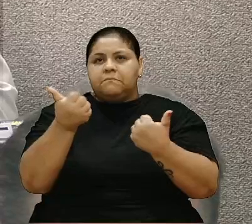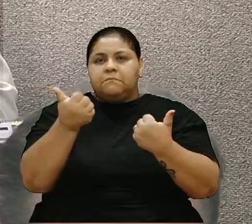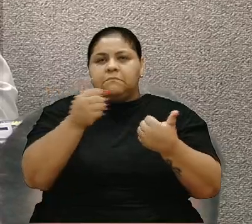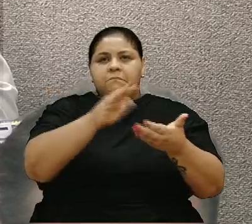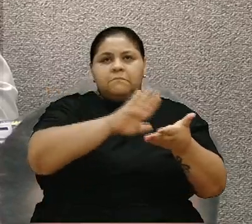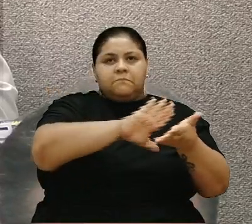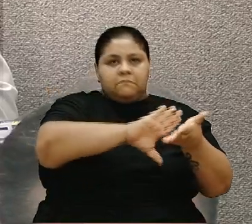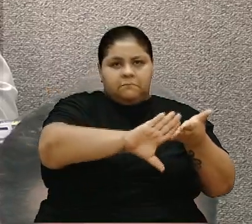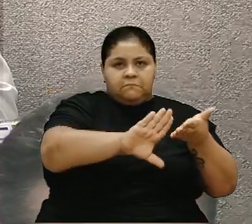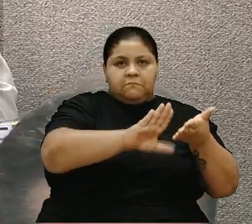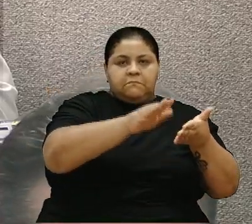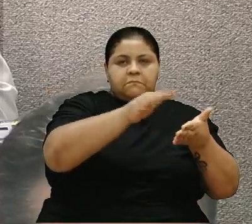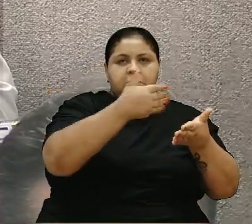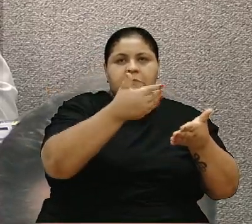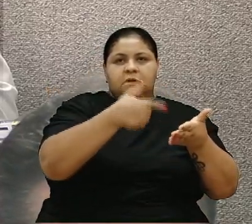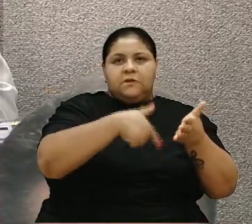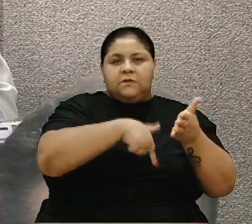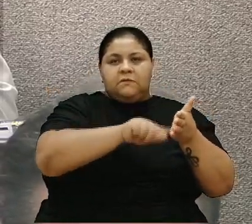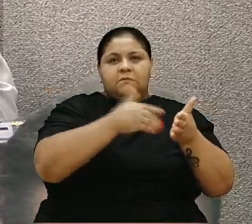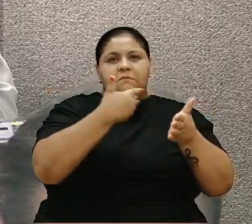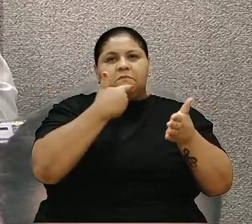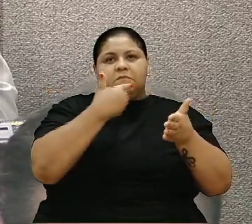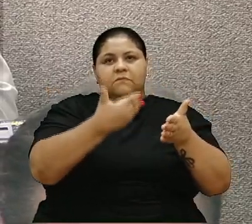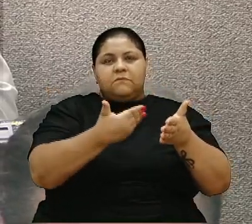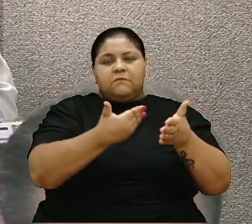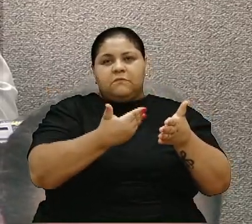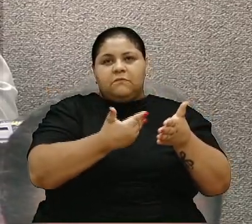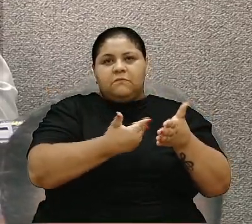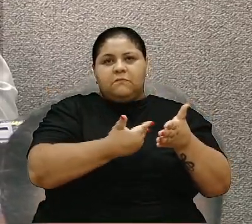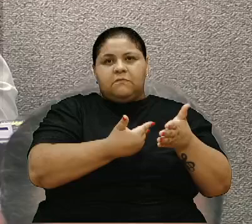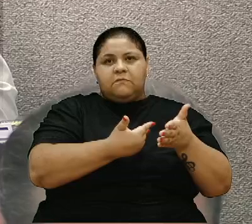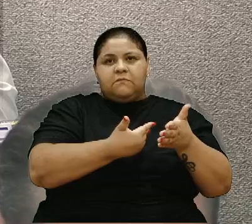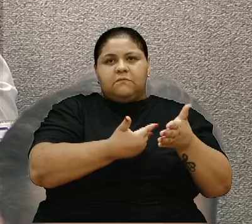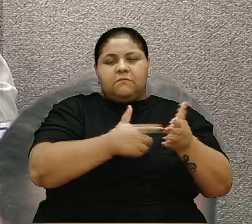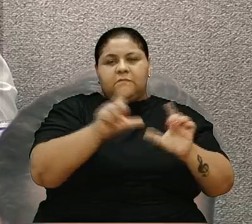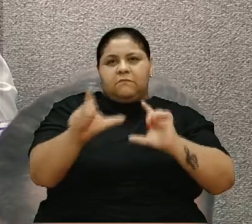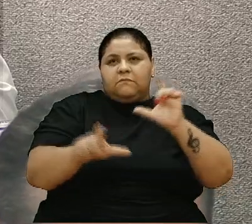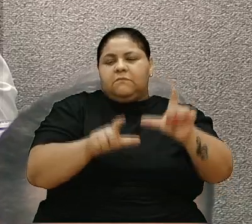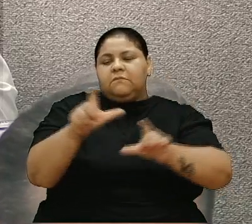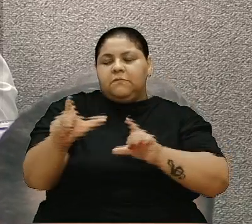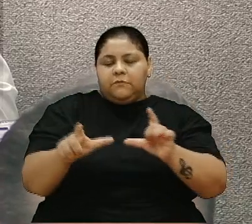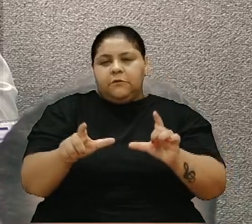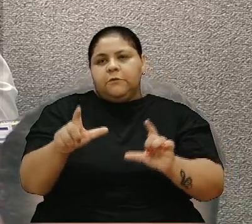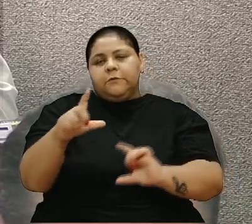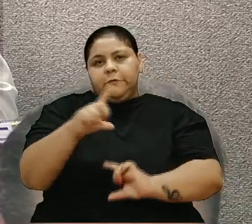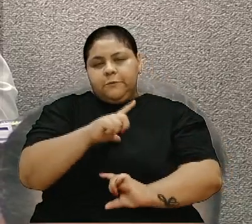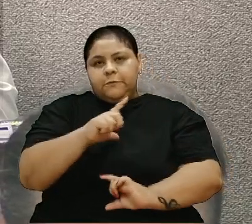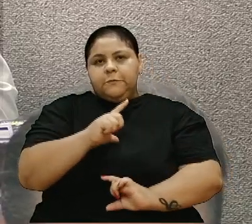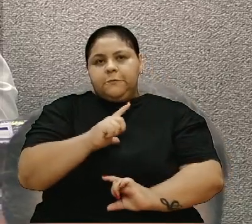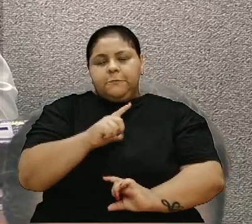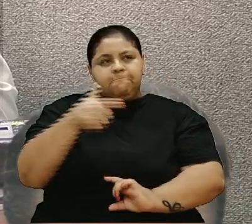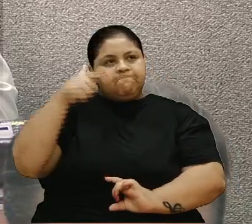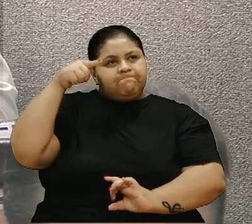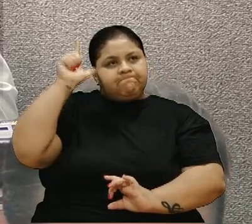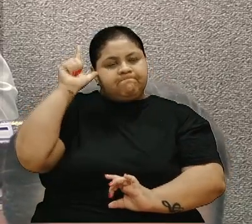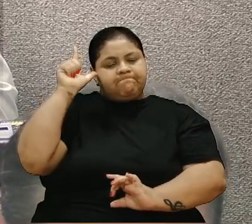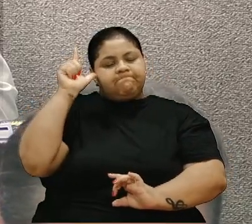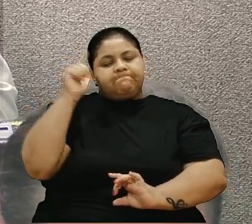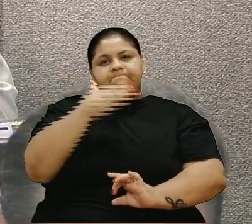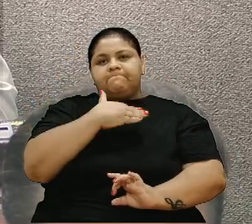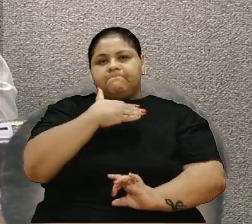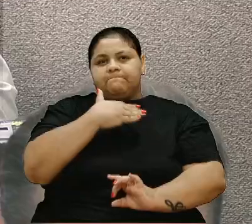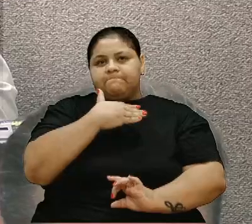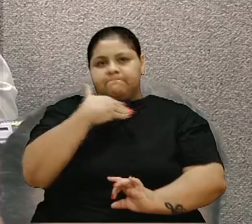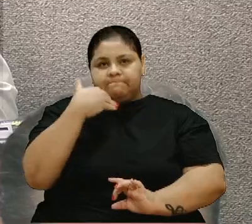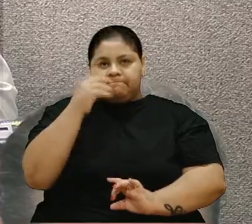Tinha acabado de pedir para que fizesse com relação às pessoas que tiveram ontem o seu passamento,